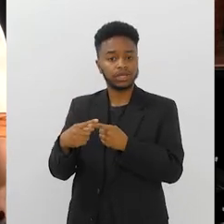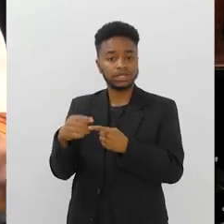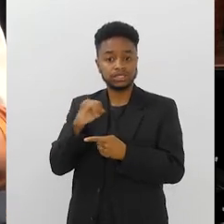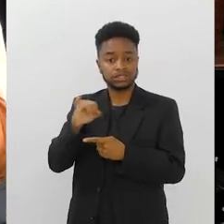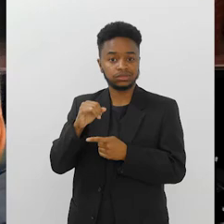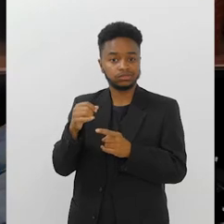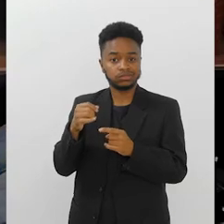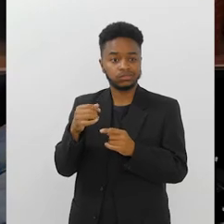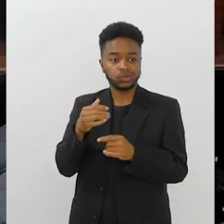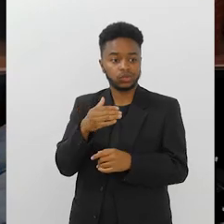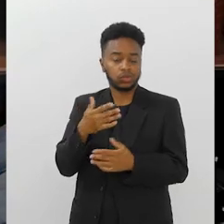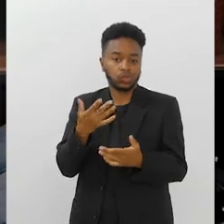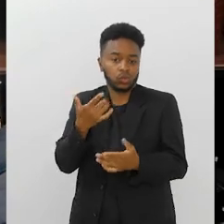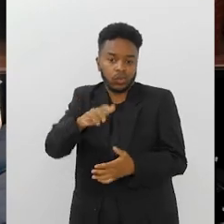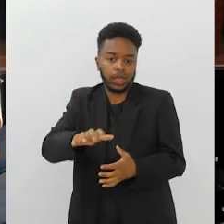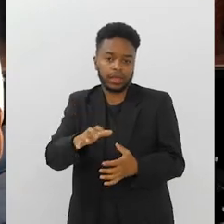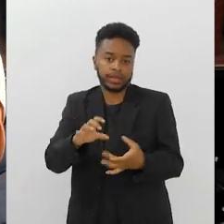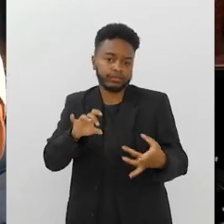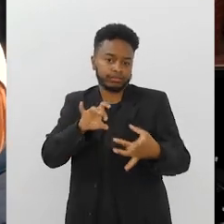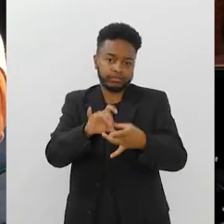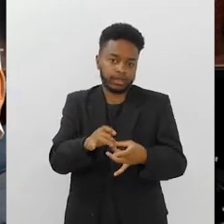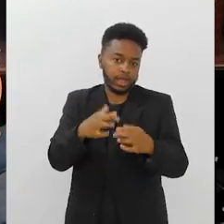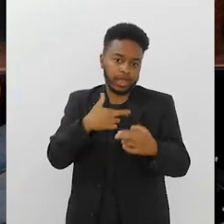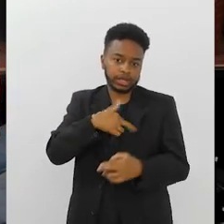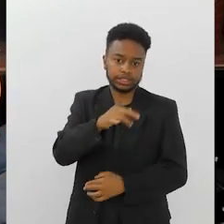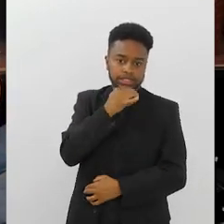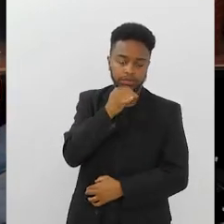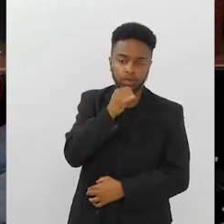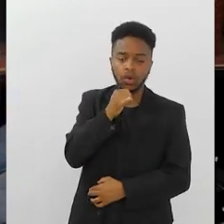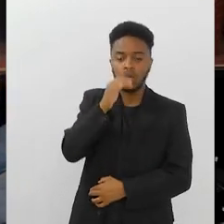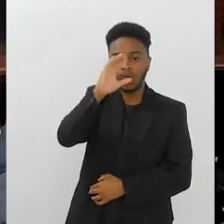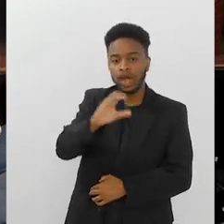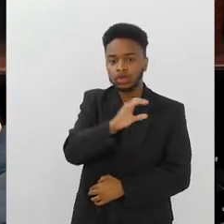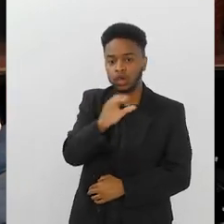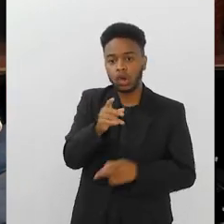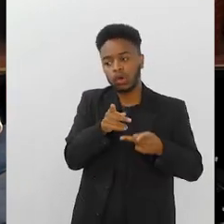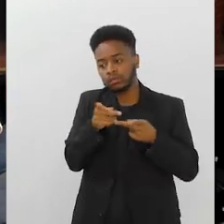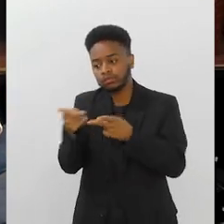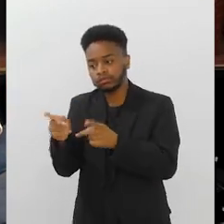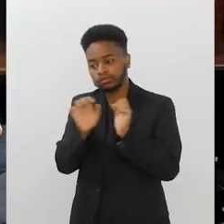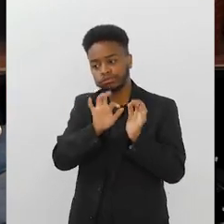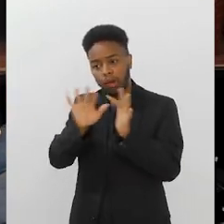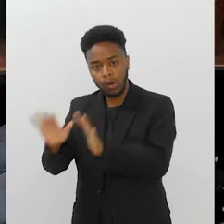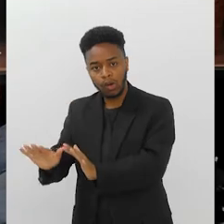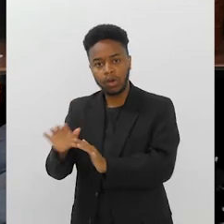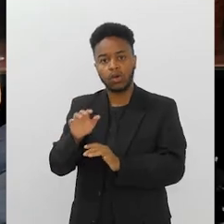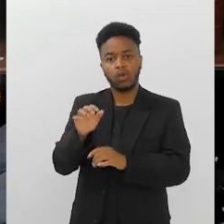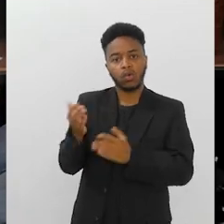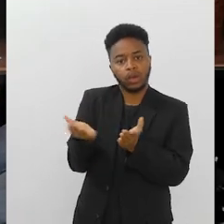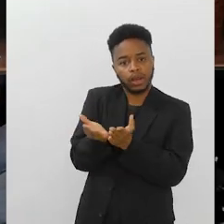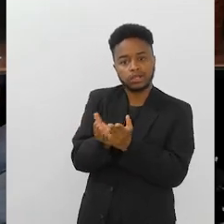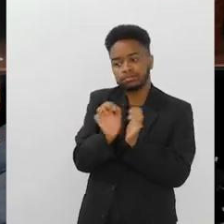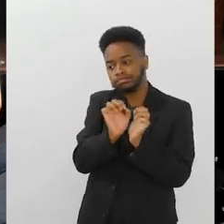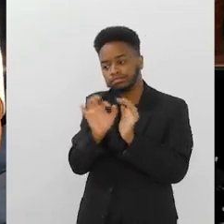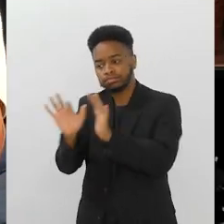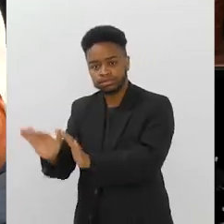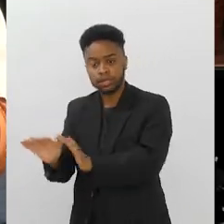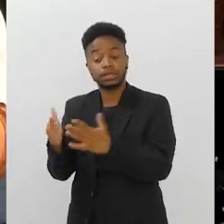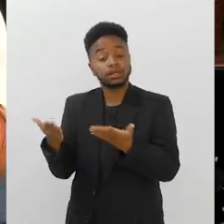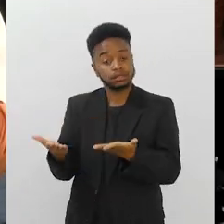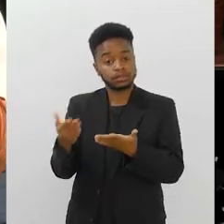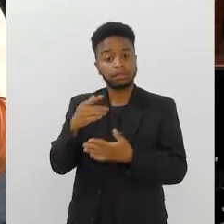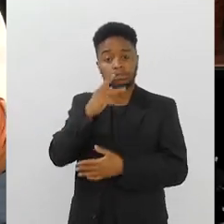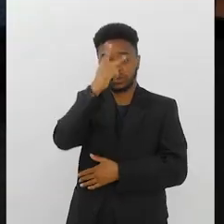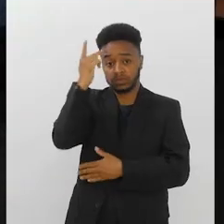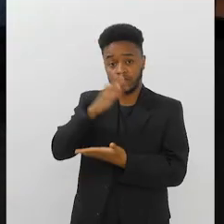eh que não seja daquela religião os católicos foram os os evangélicos Foram sim